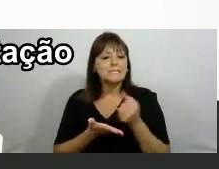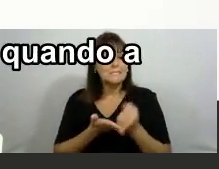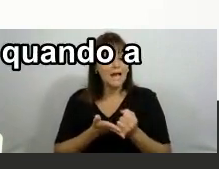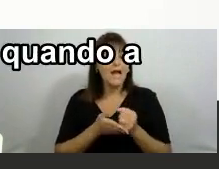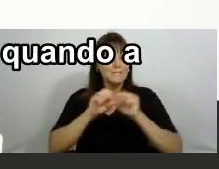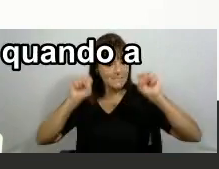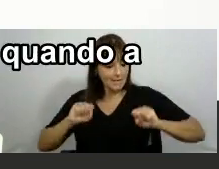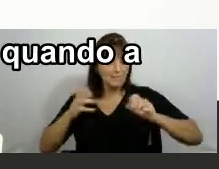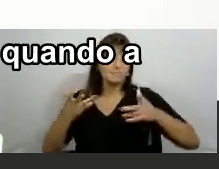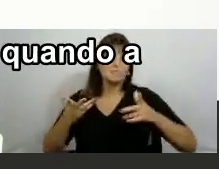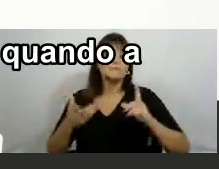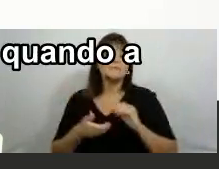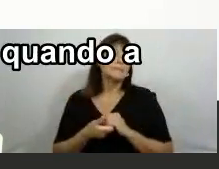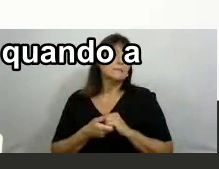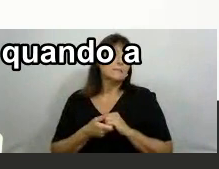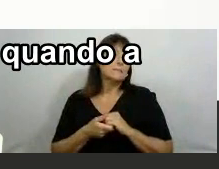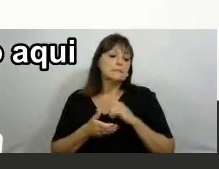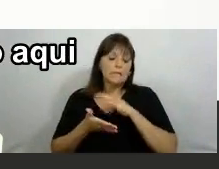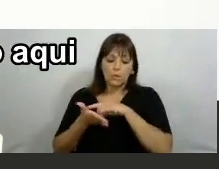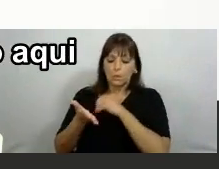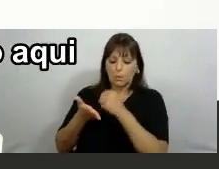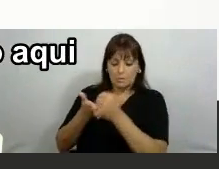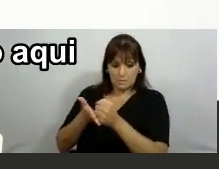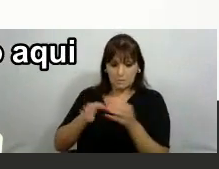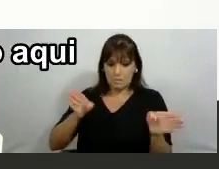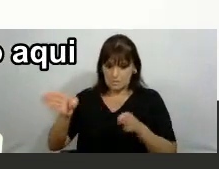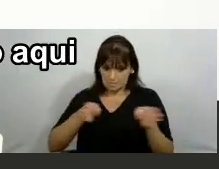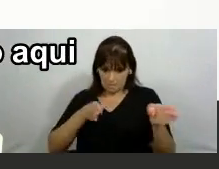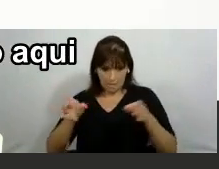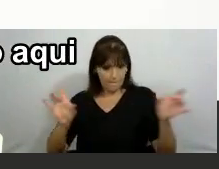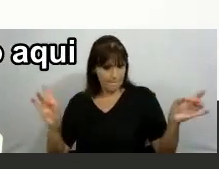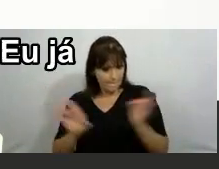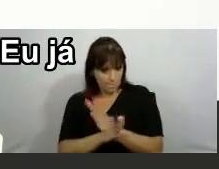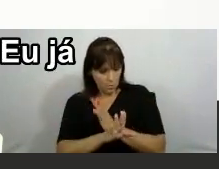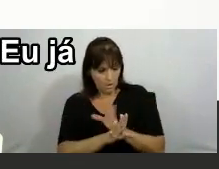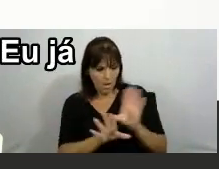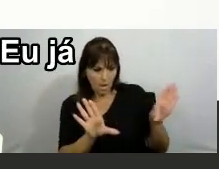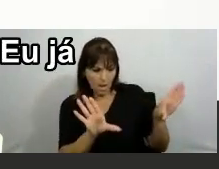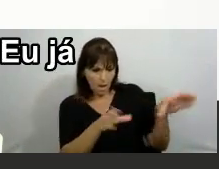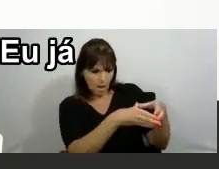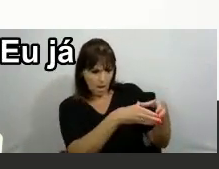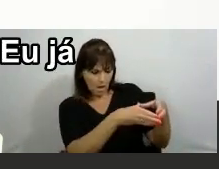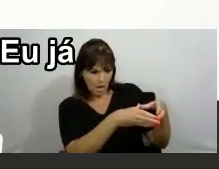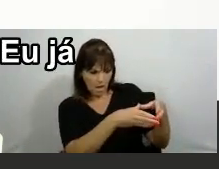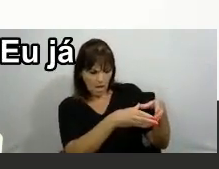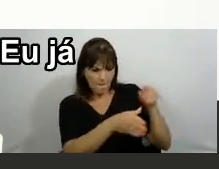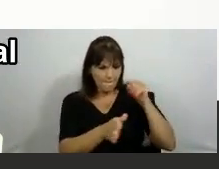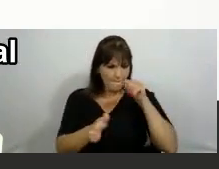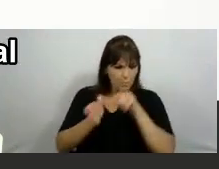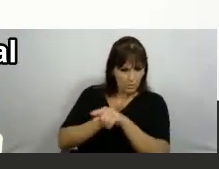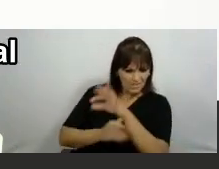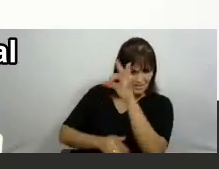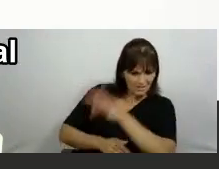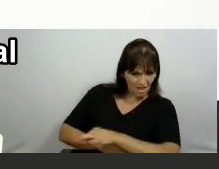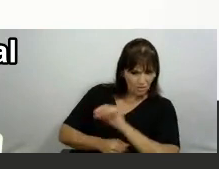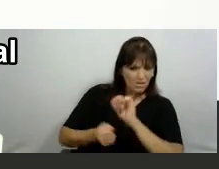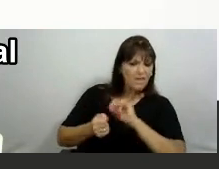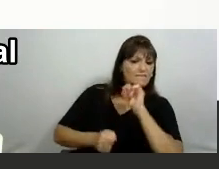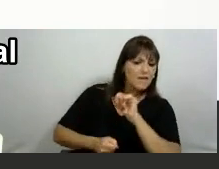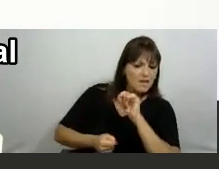minha documentação de acessibilidade pronta, então, quando a comunidade questiona, isso aqui está certo? Quem fez isso? Tal, eu já tenho